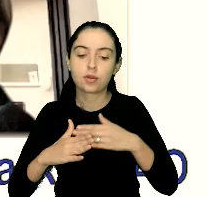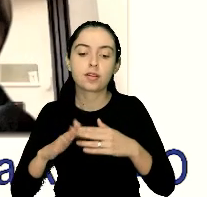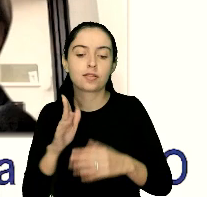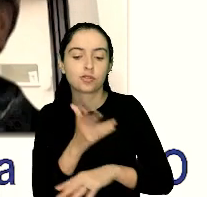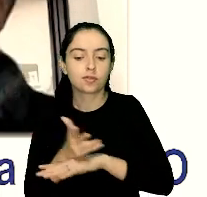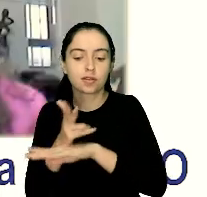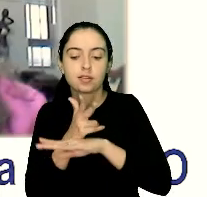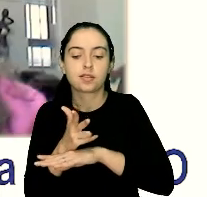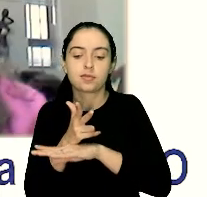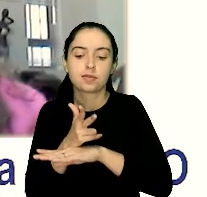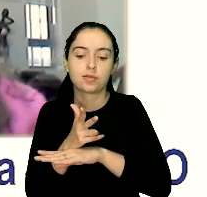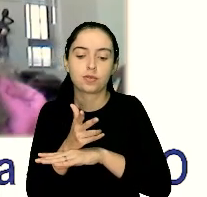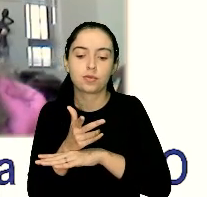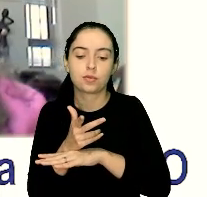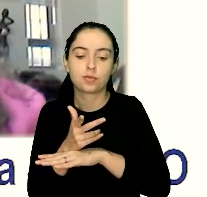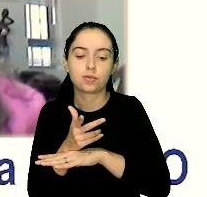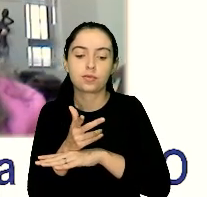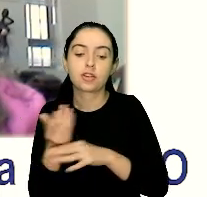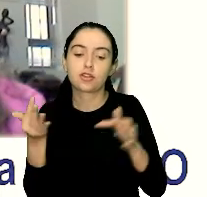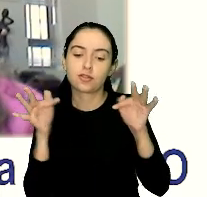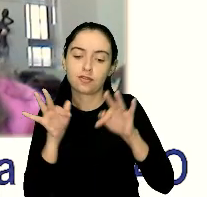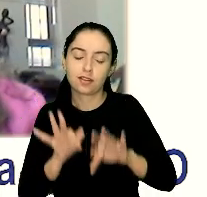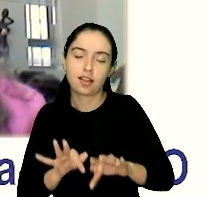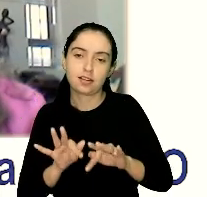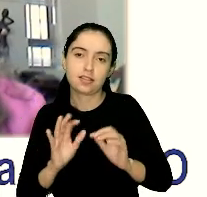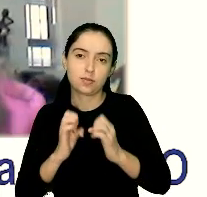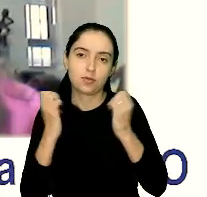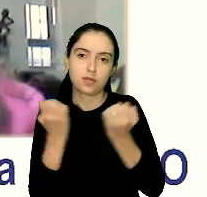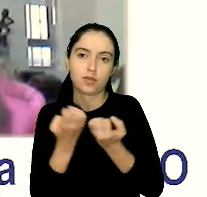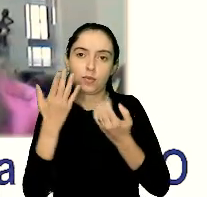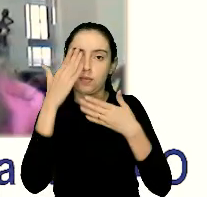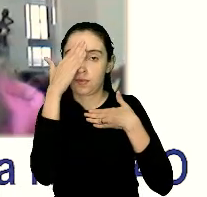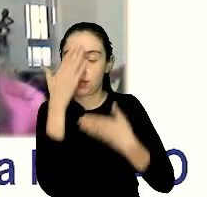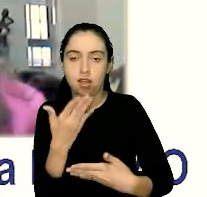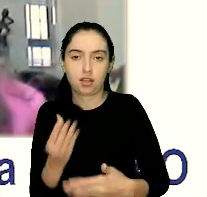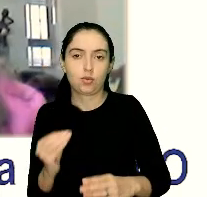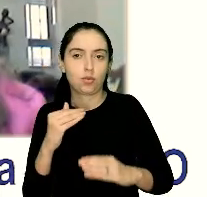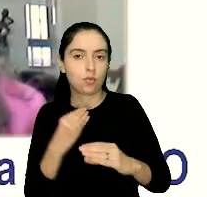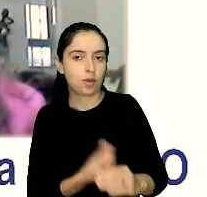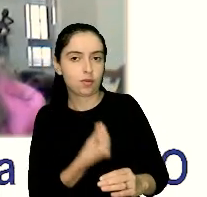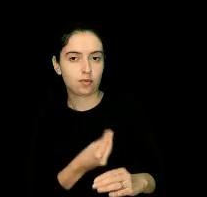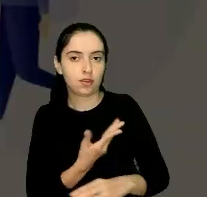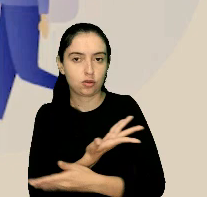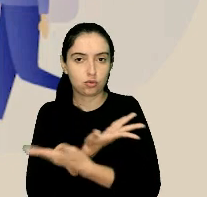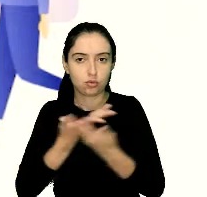a gente considera encerrado esse evento. Obrigada pela participação de todos.